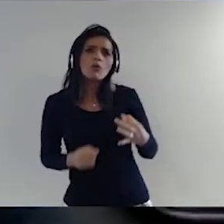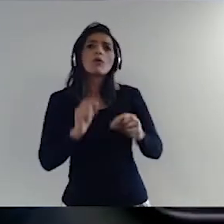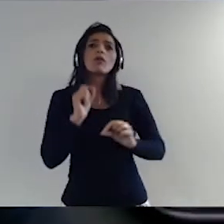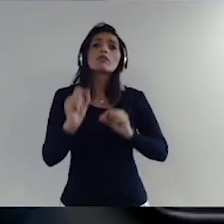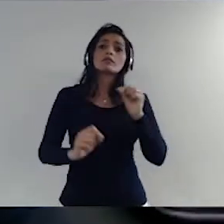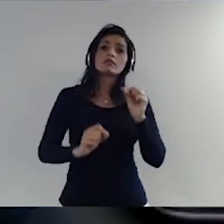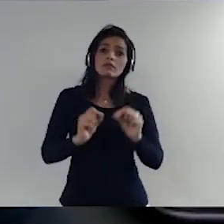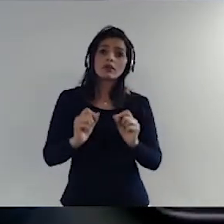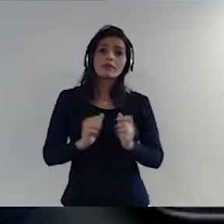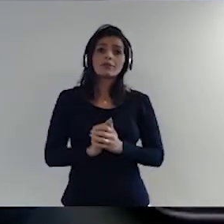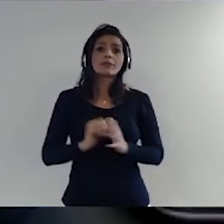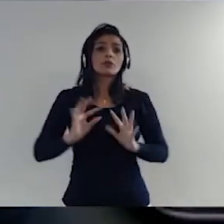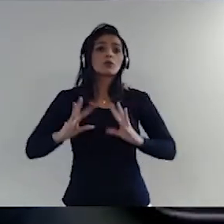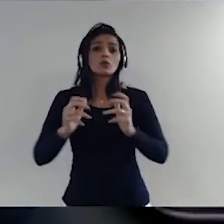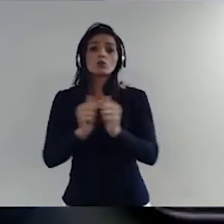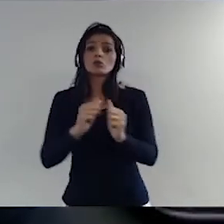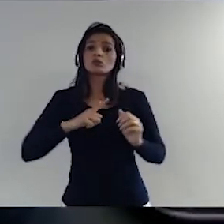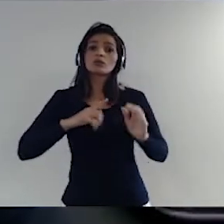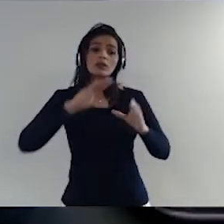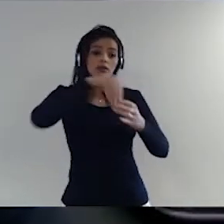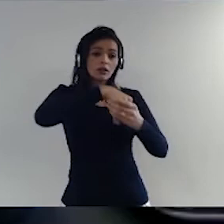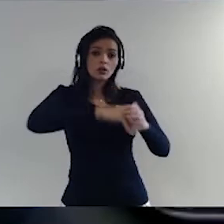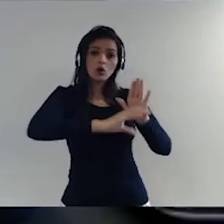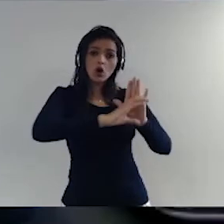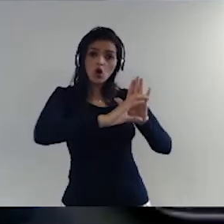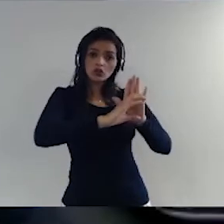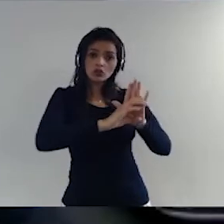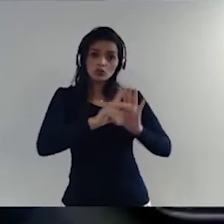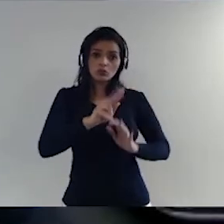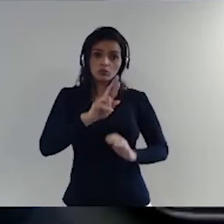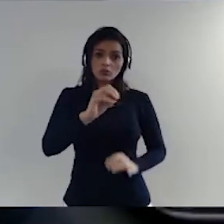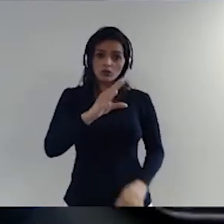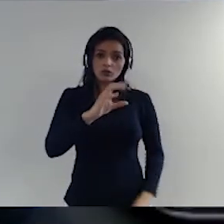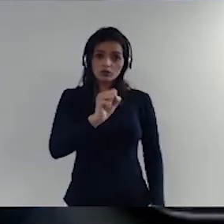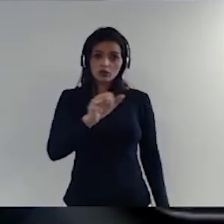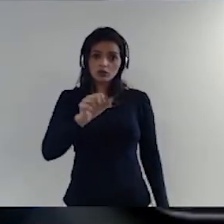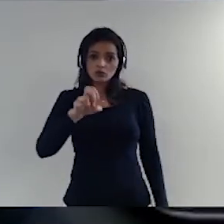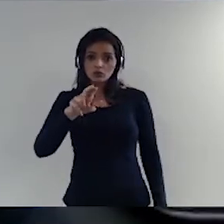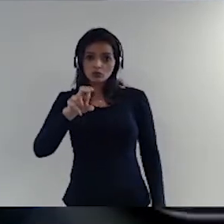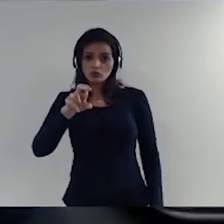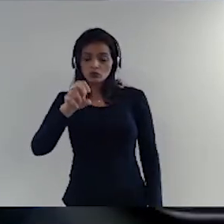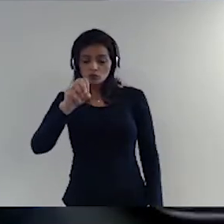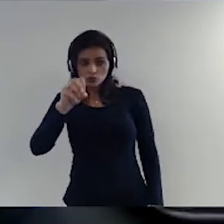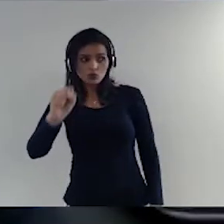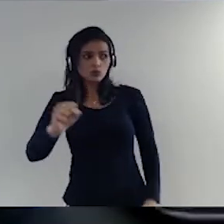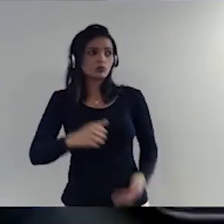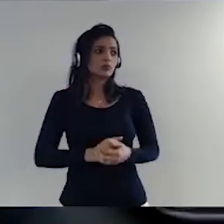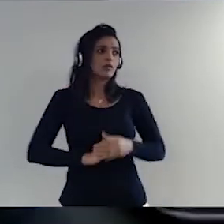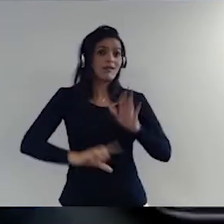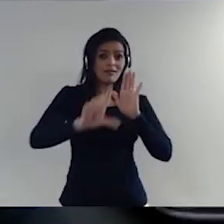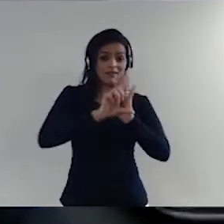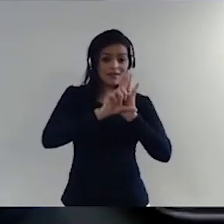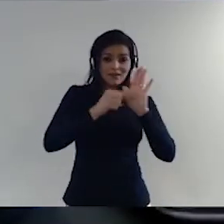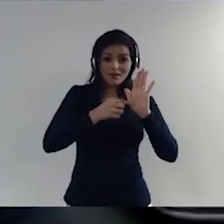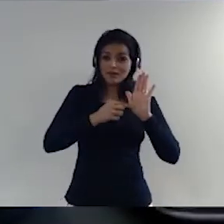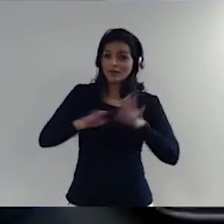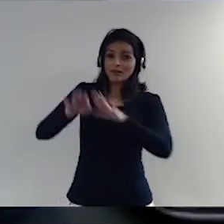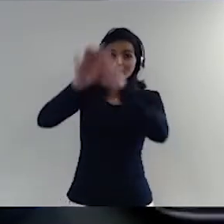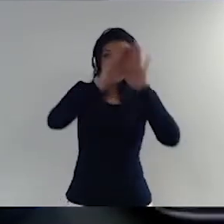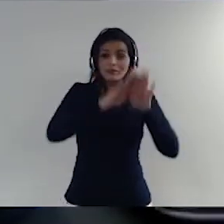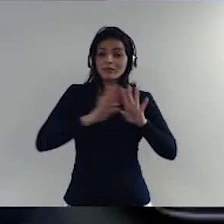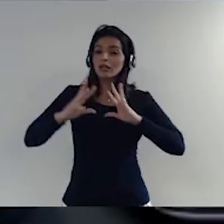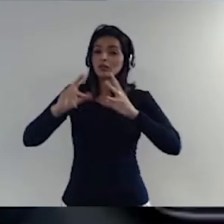tudo isso está regulado nos códigos de processo, lei que vige para todo o país. E quando o